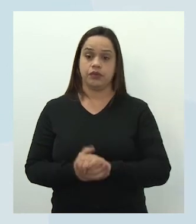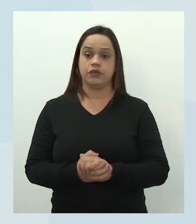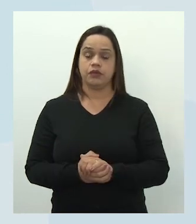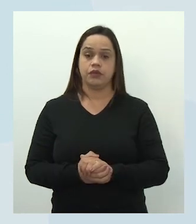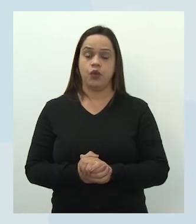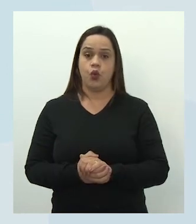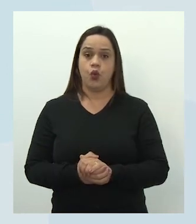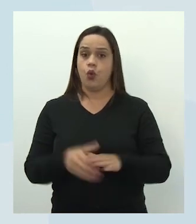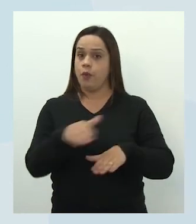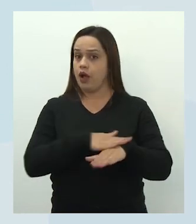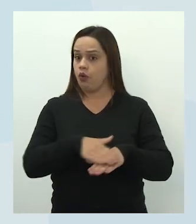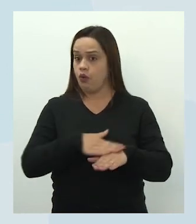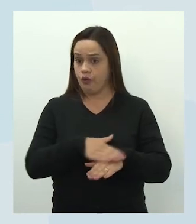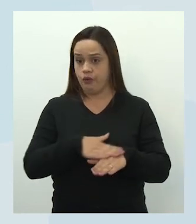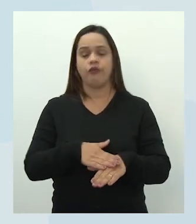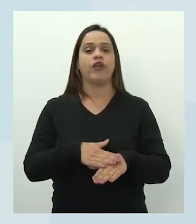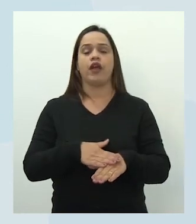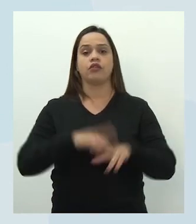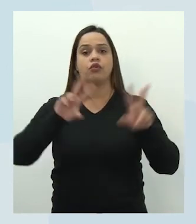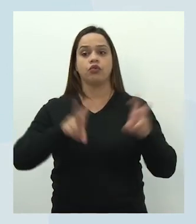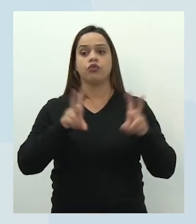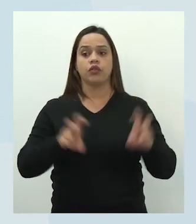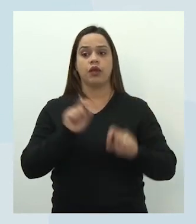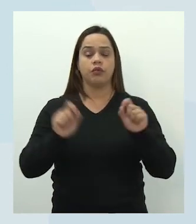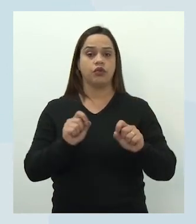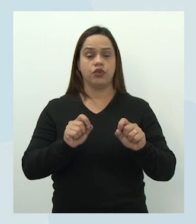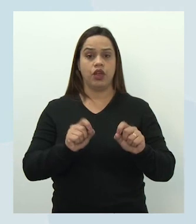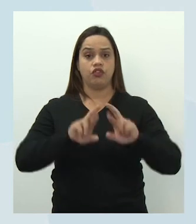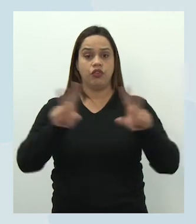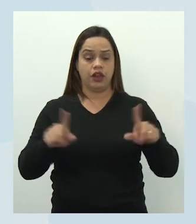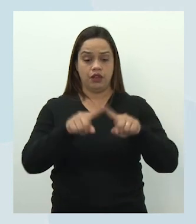uma conversa inicial sobre diferença entre área e perímetro?